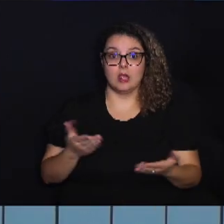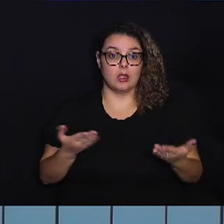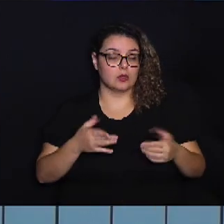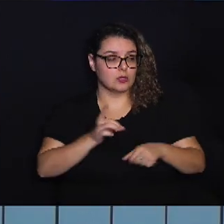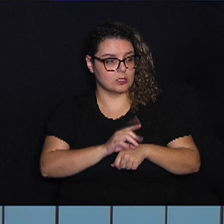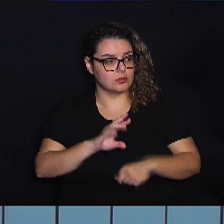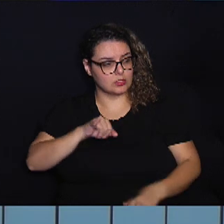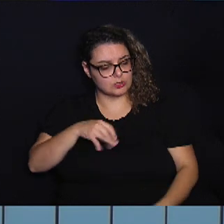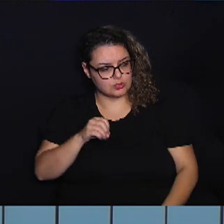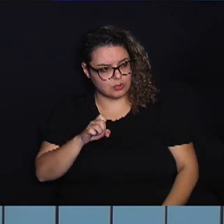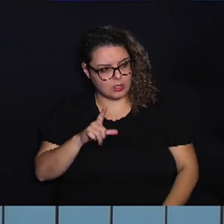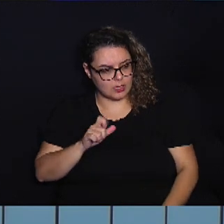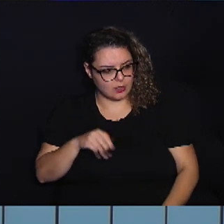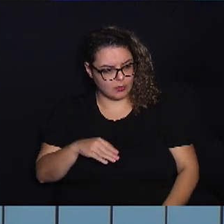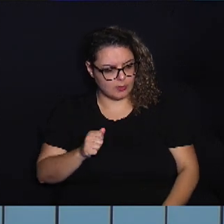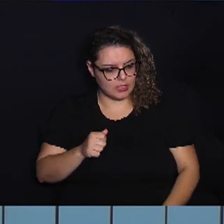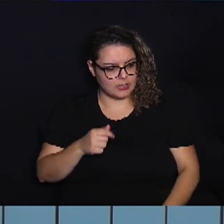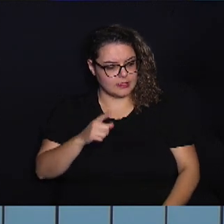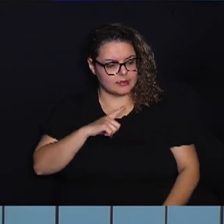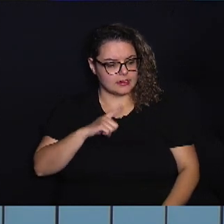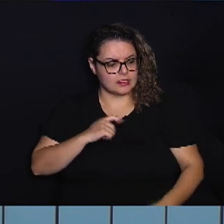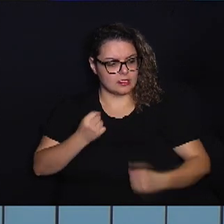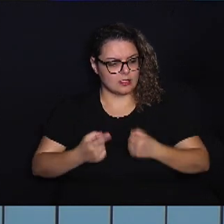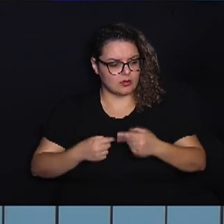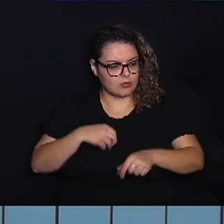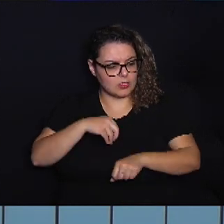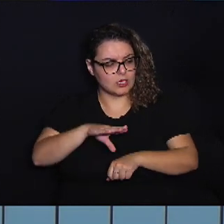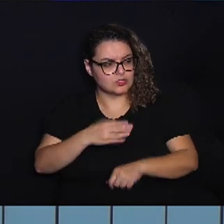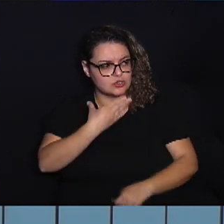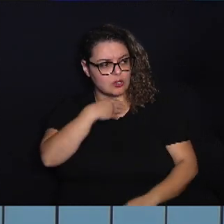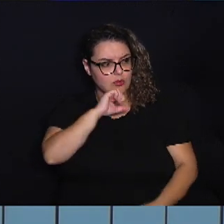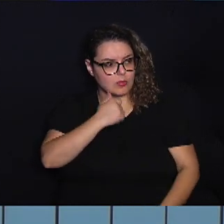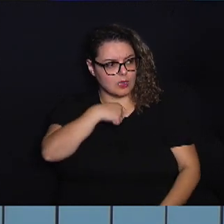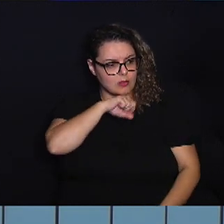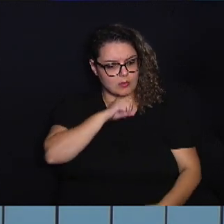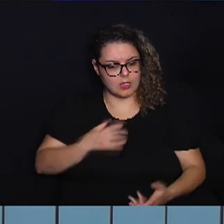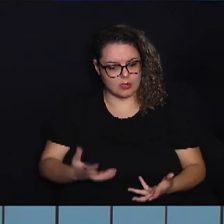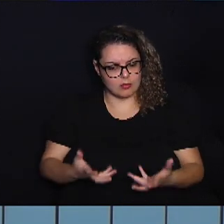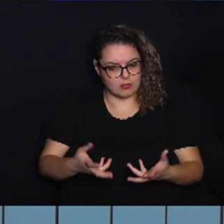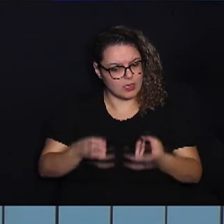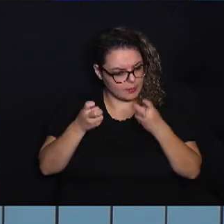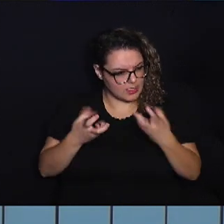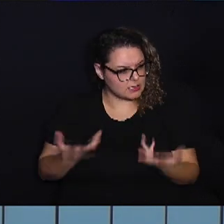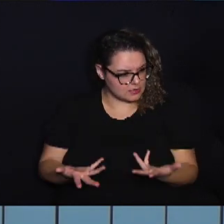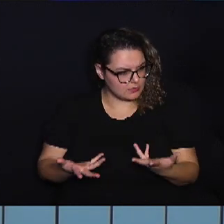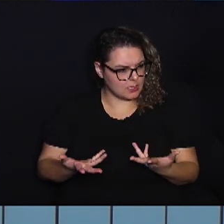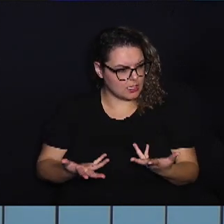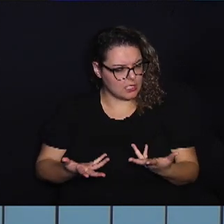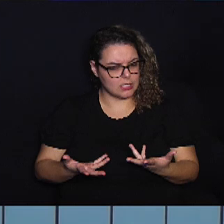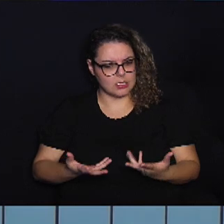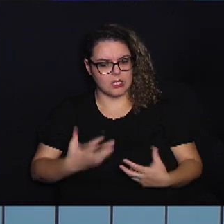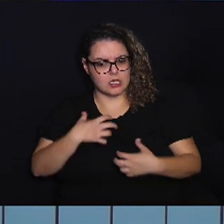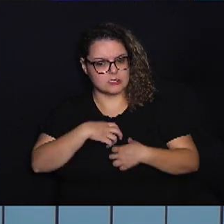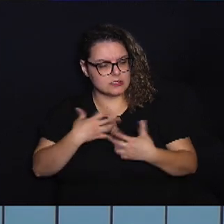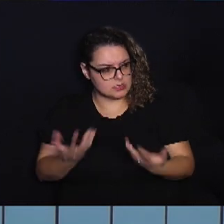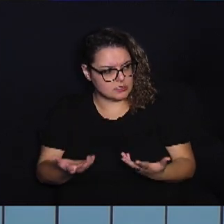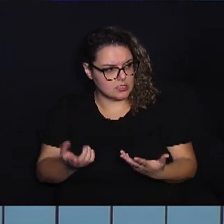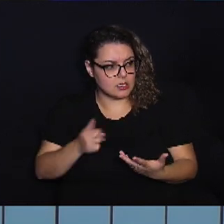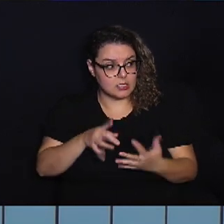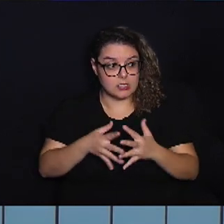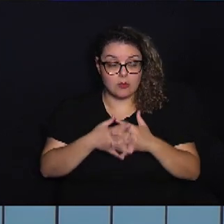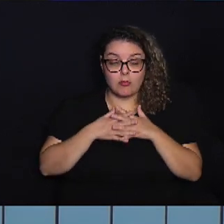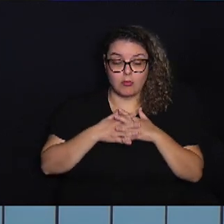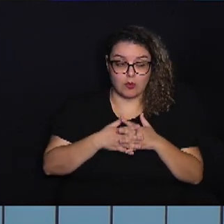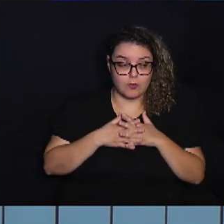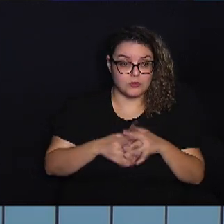Joelma, tem alguma dica para os pais para eles identificarem esses sintomas e não